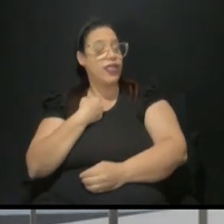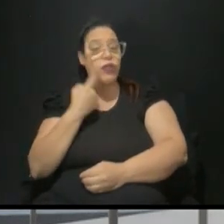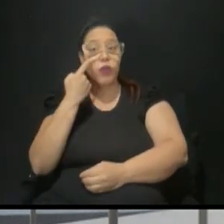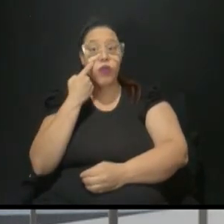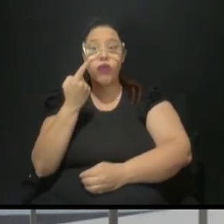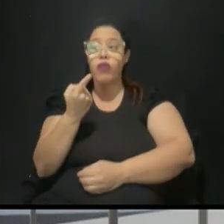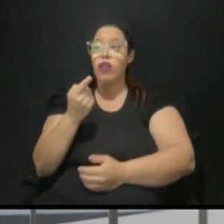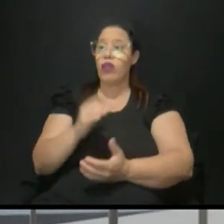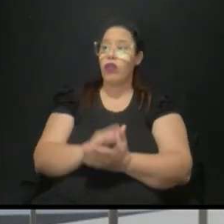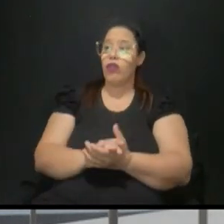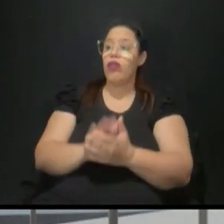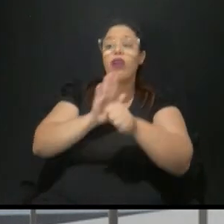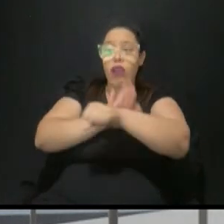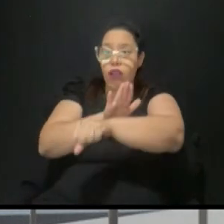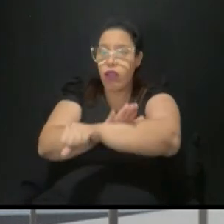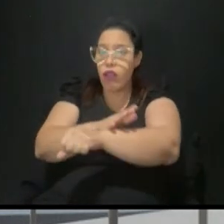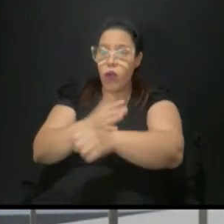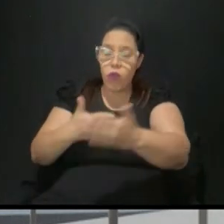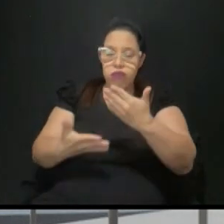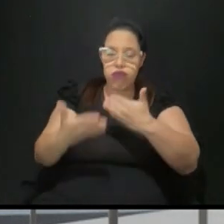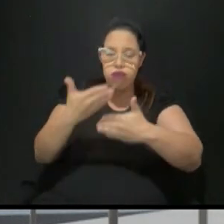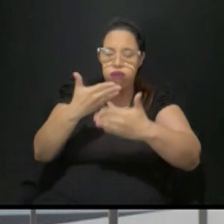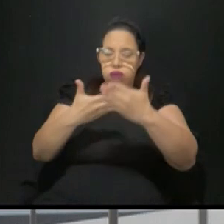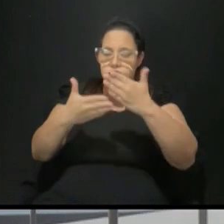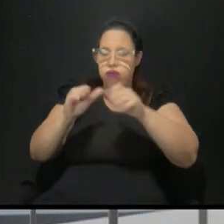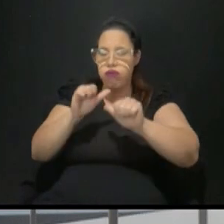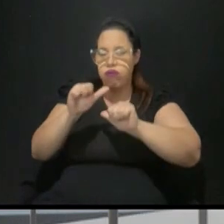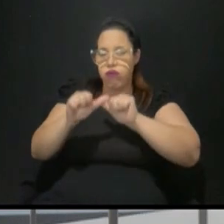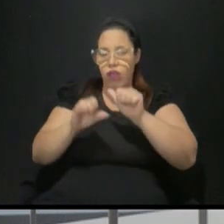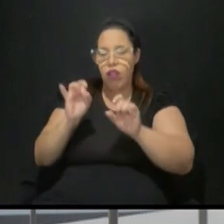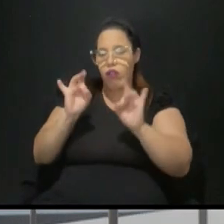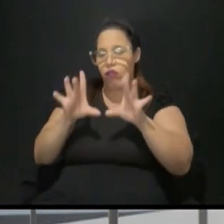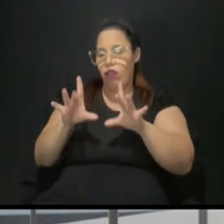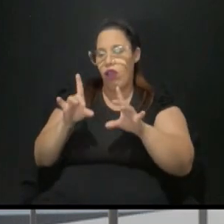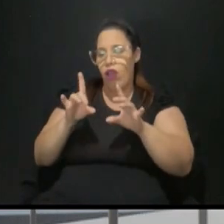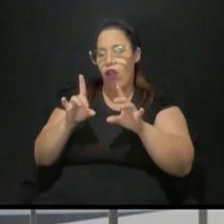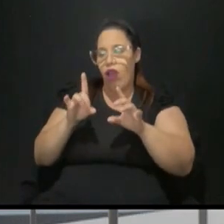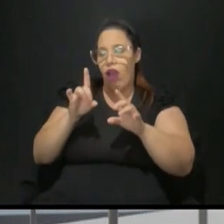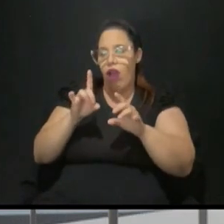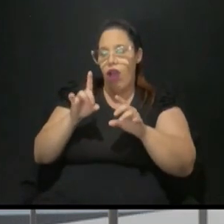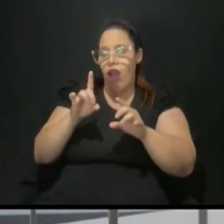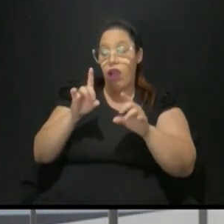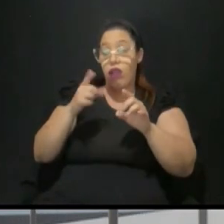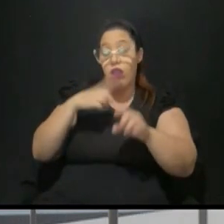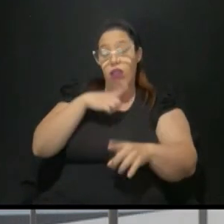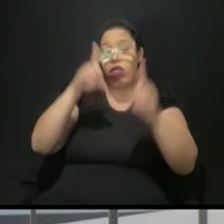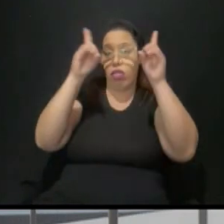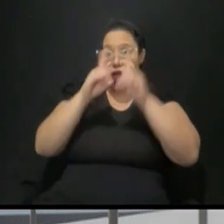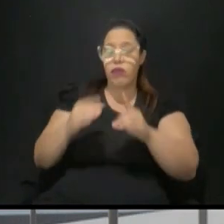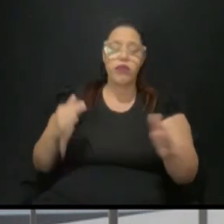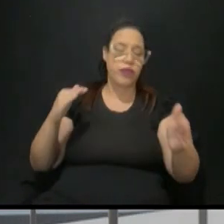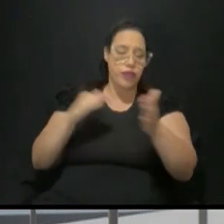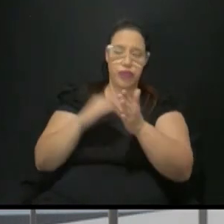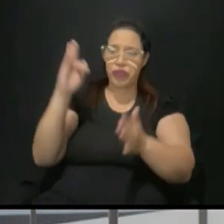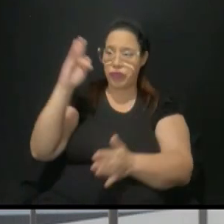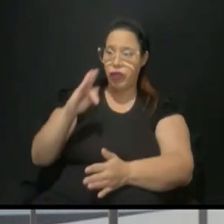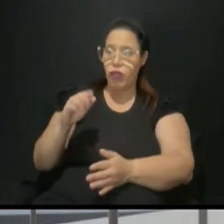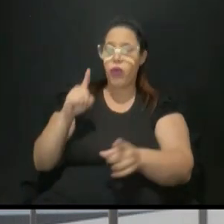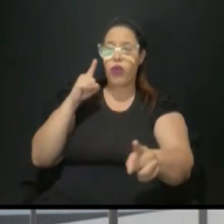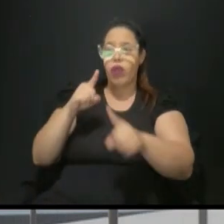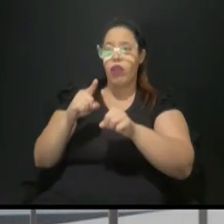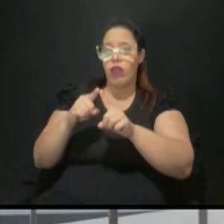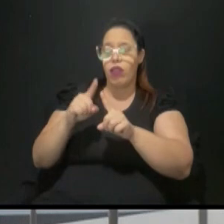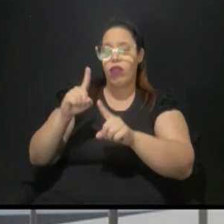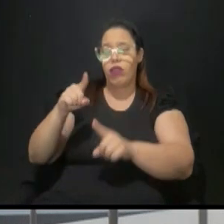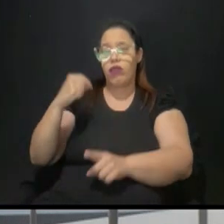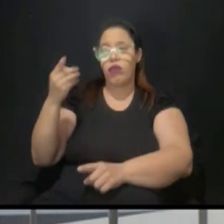ajuda a transformar não só pessoas com deficiência, mas pessoas que entraram na faculdade com um objetivo, que conheceram